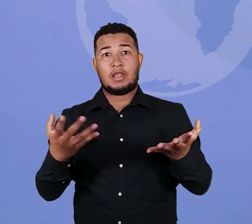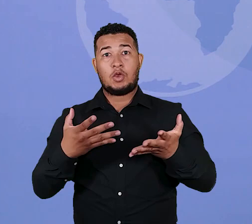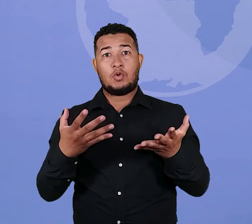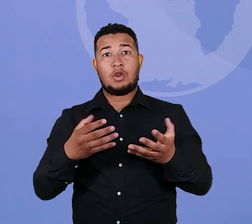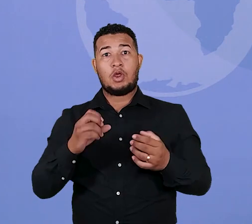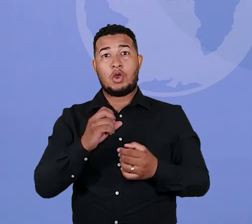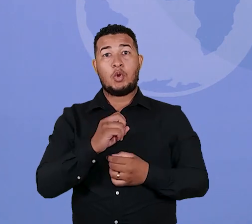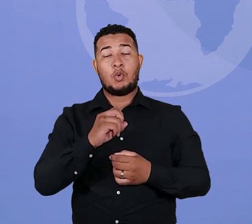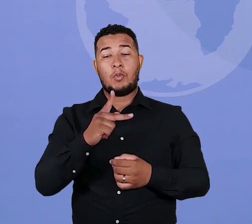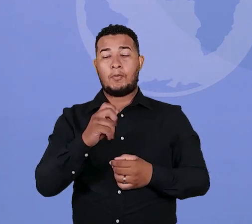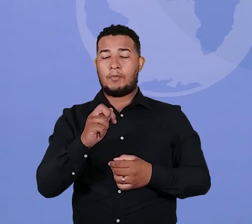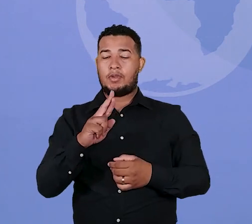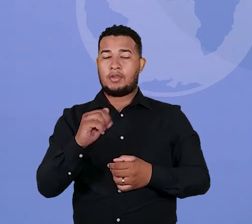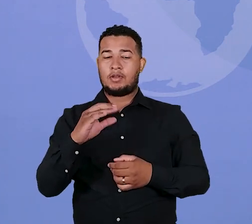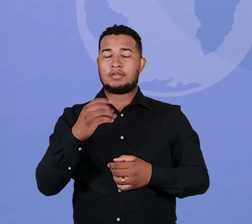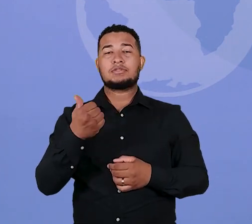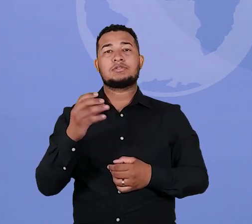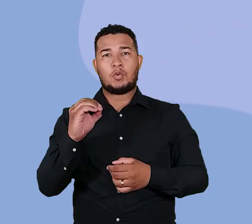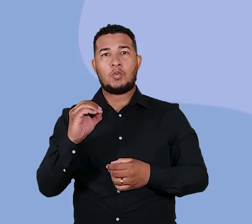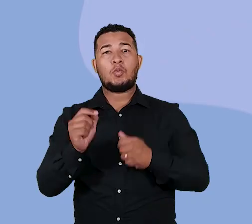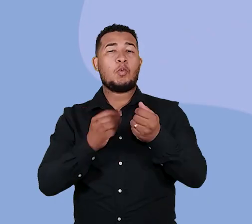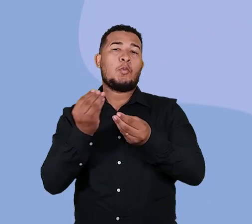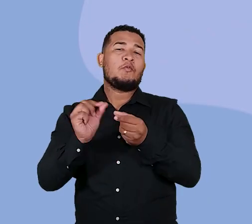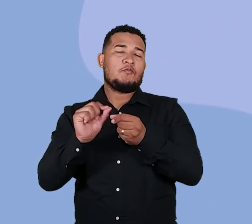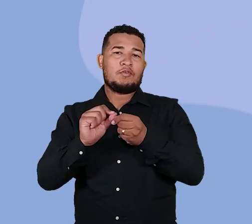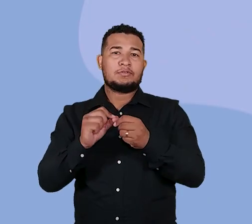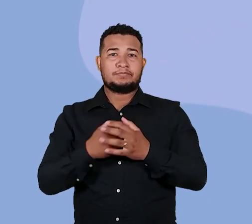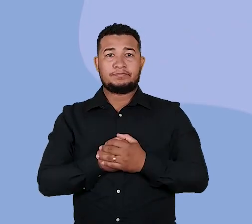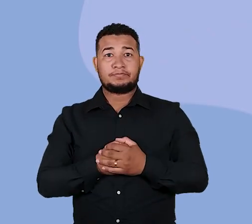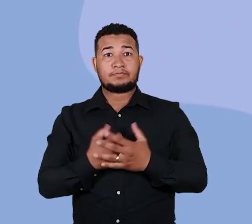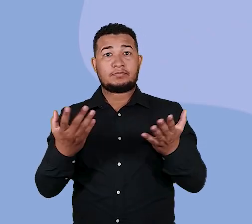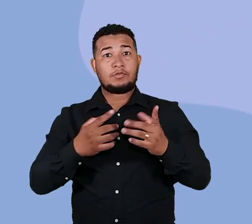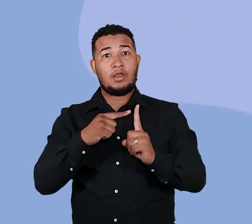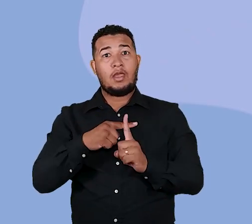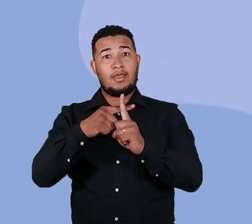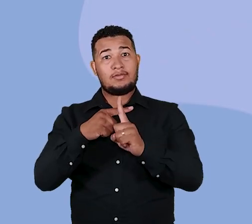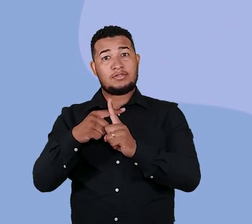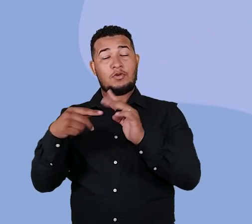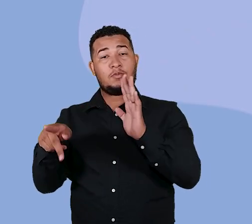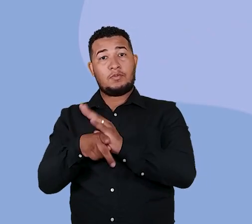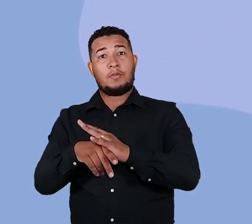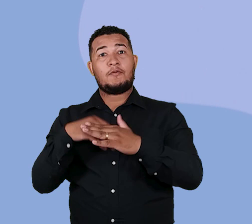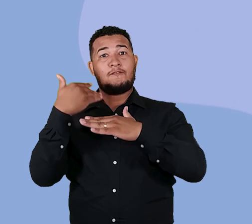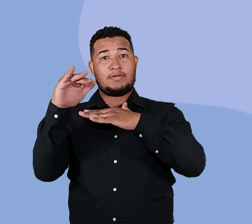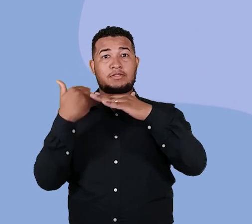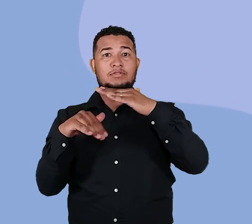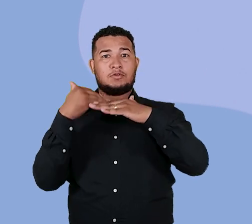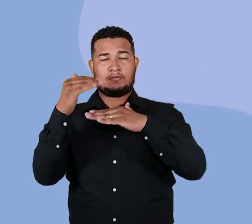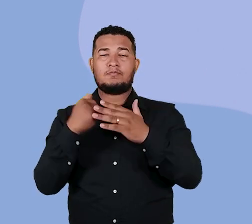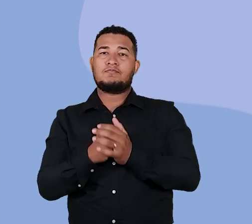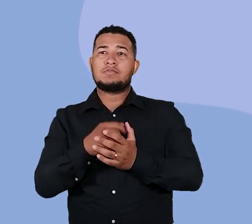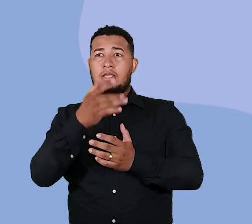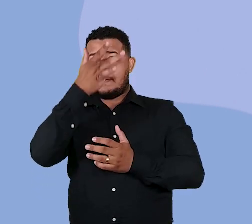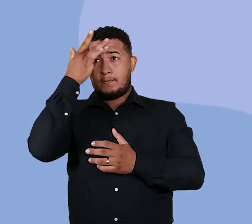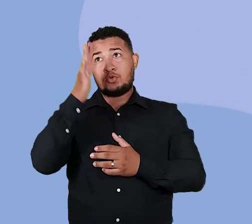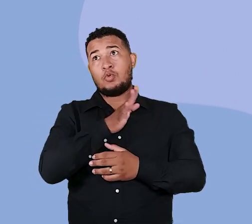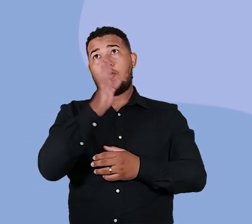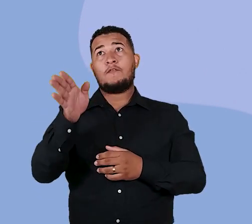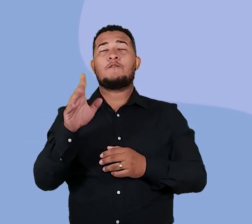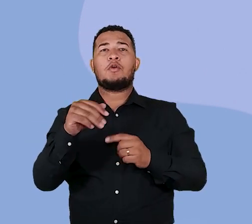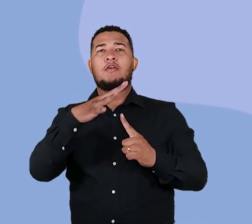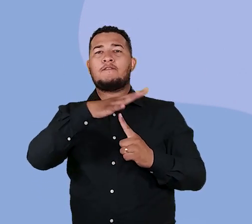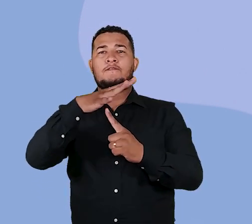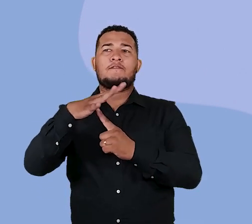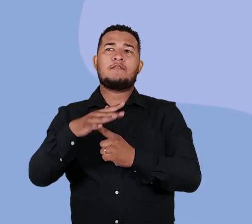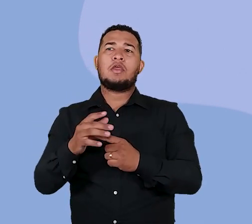agora operações com números? Vamos ver adição de frações? Carlos foi à feira com certa